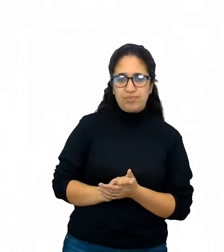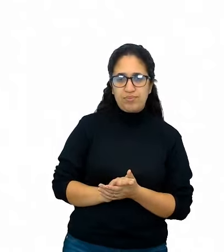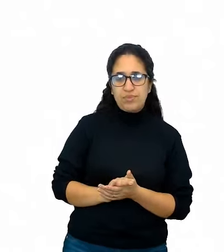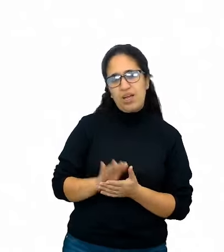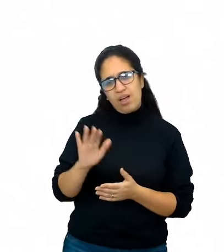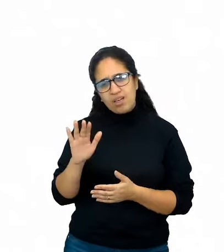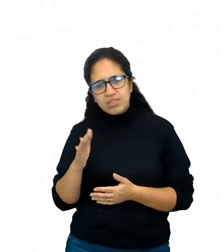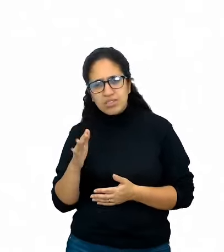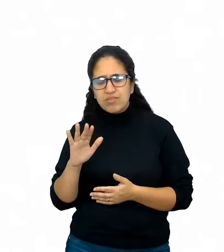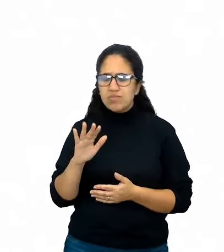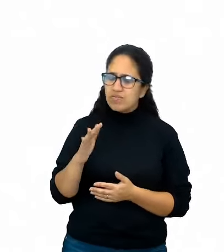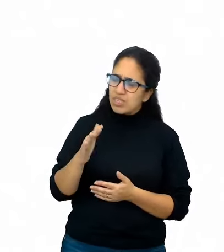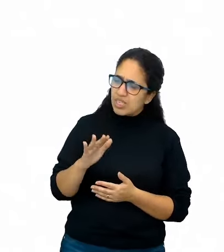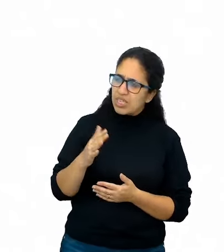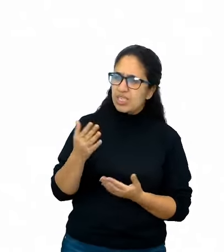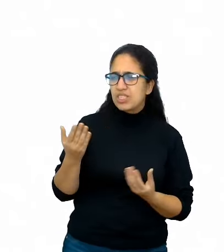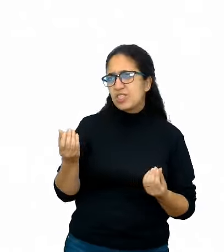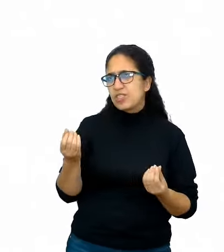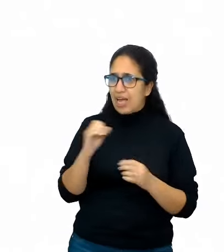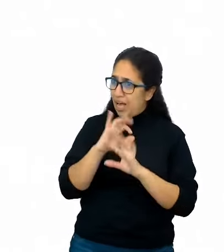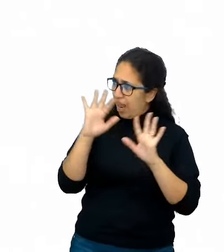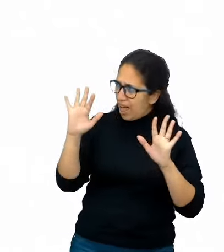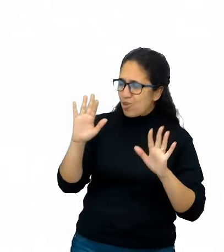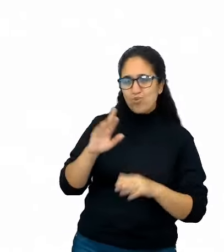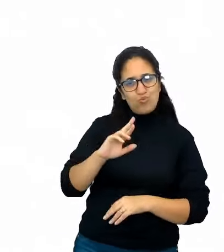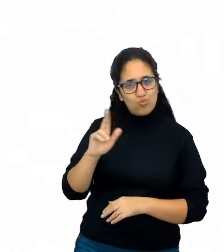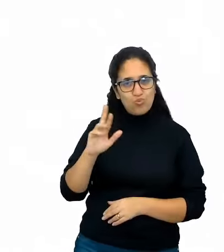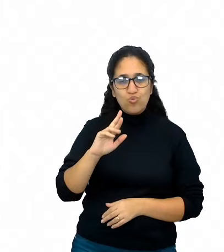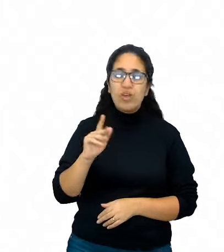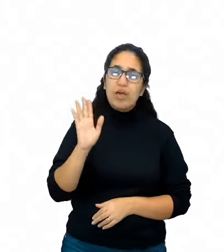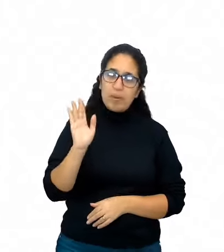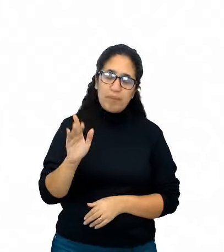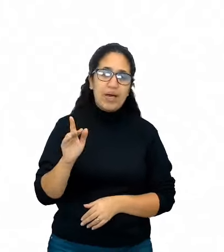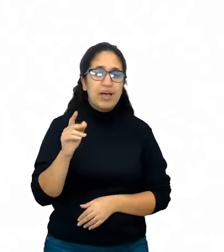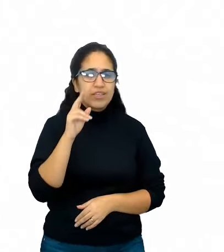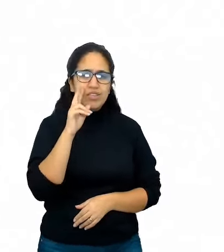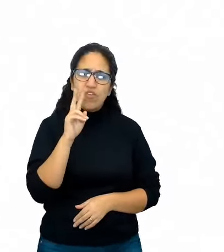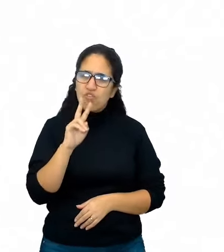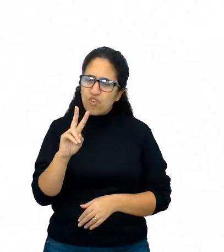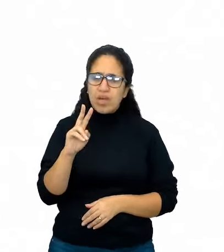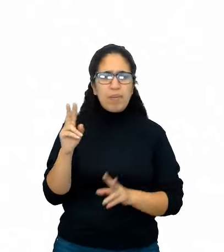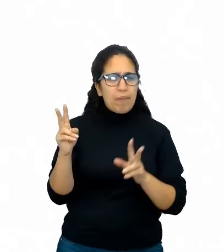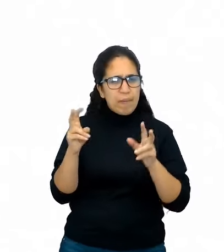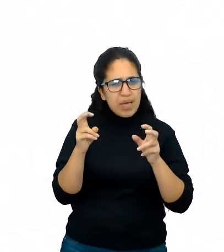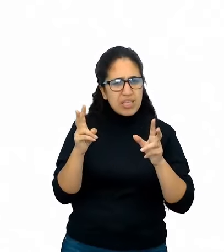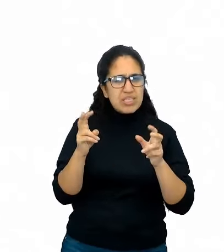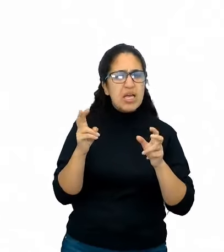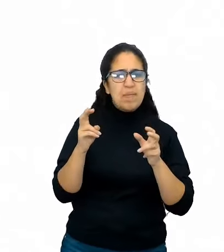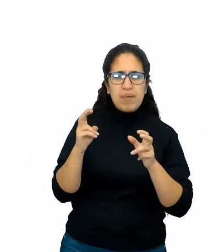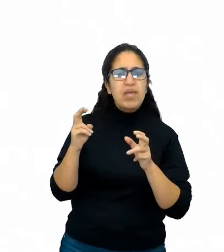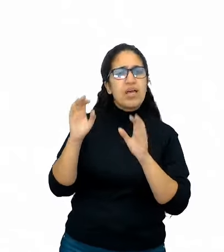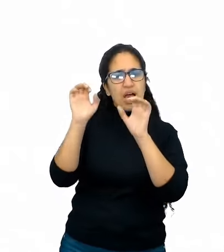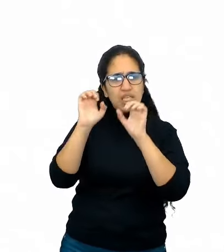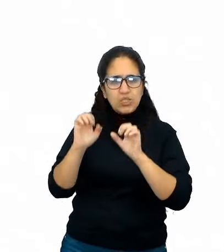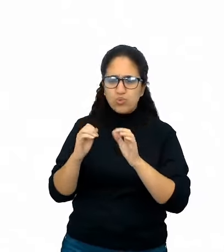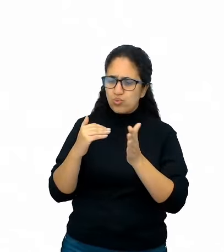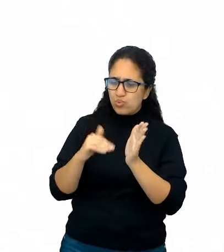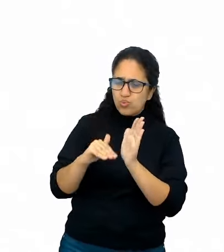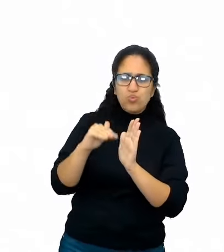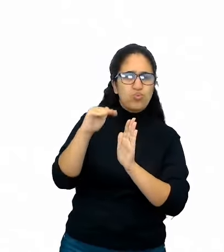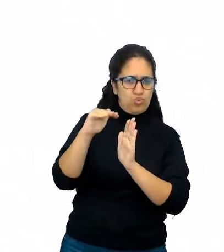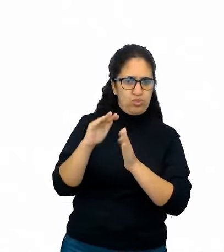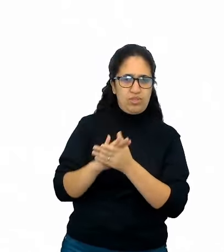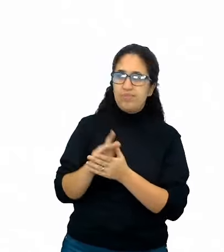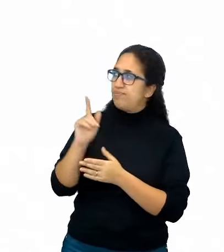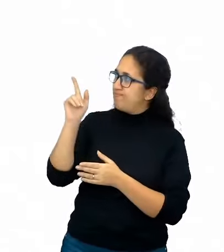né, às vezes, posta de forma explícita, é possível da gente sempre identificar essa estrutura em todas as aulas,